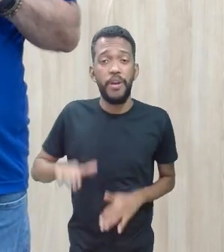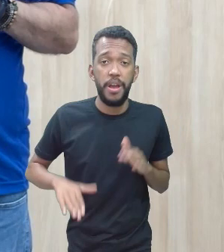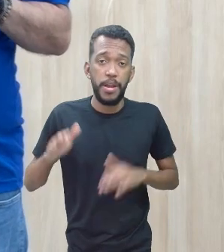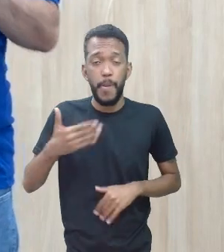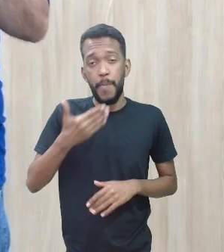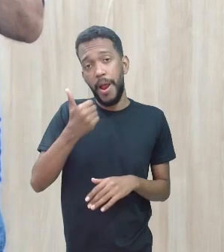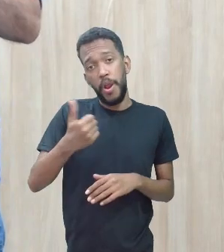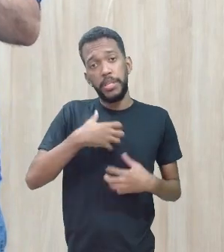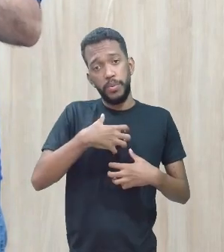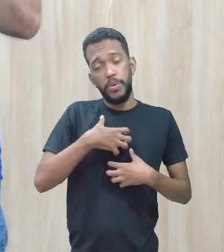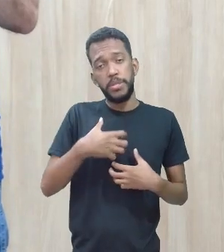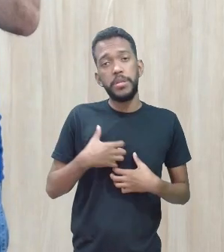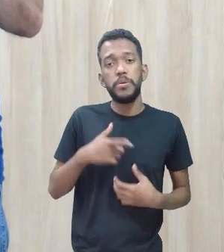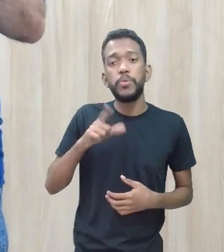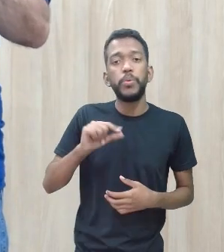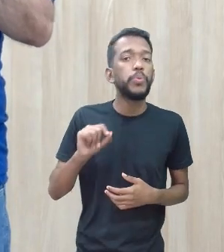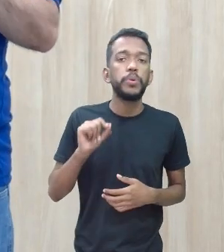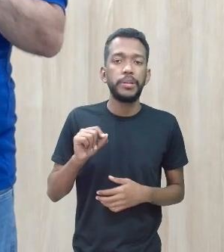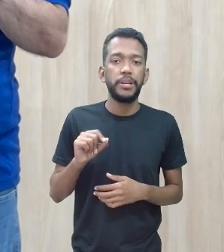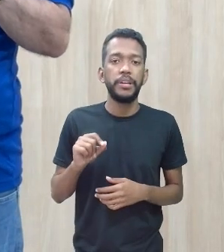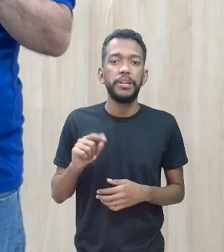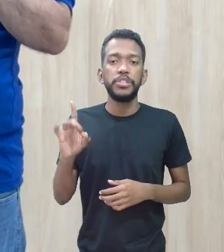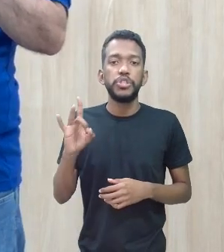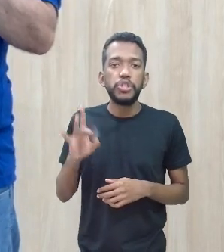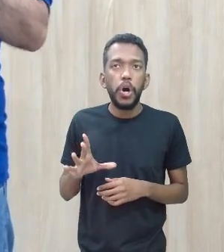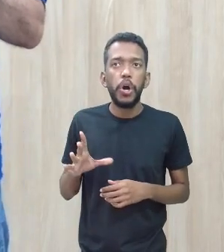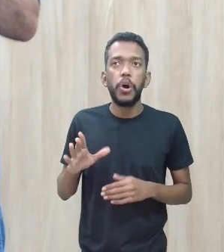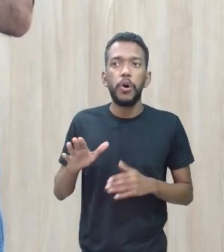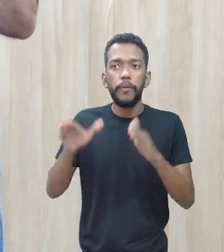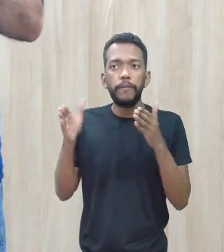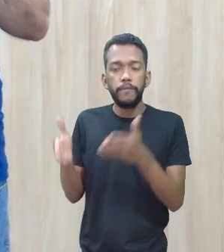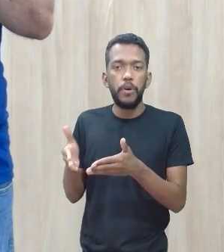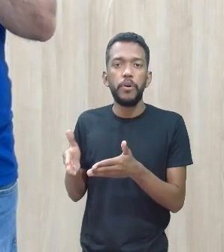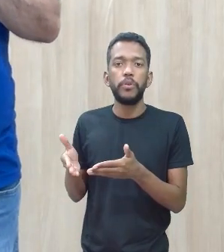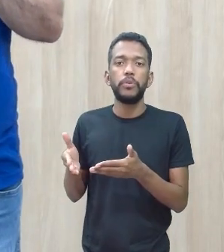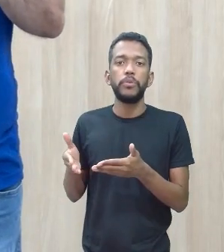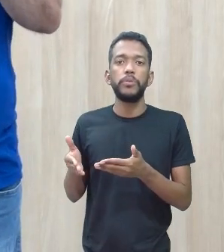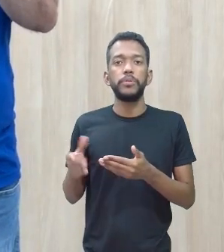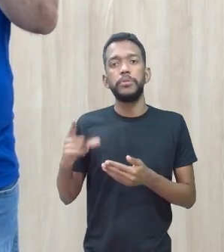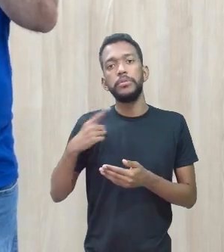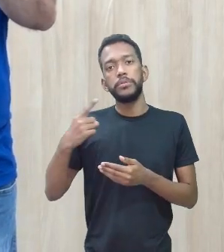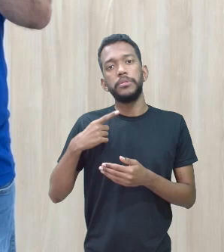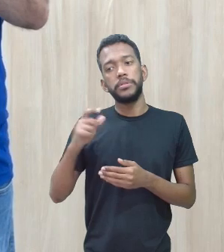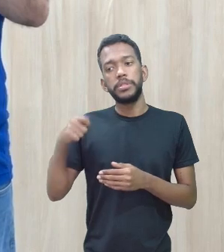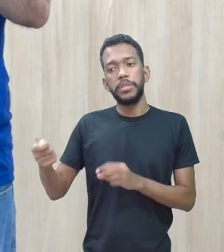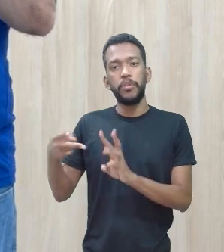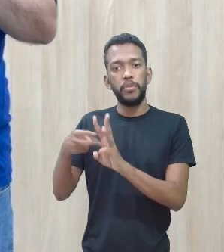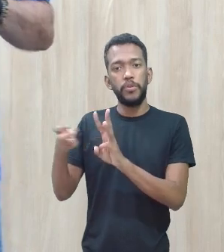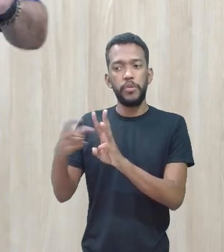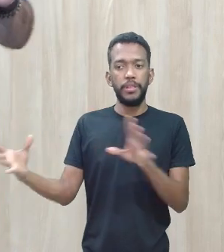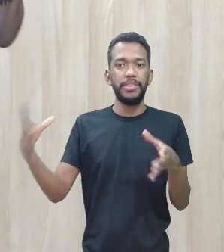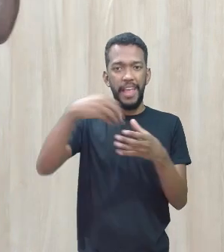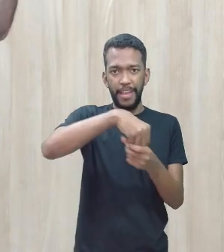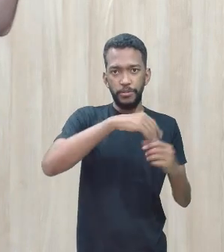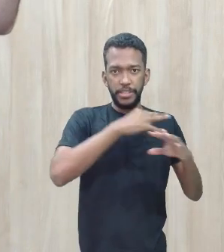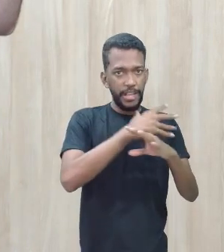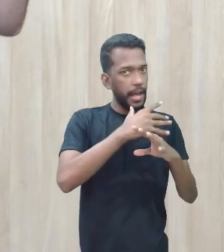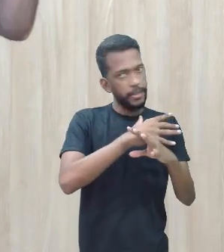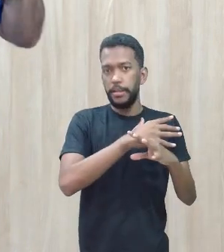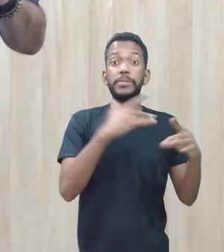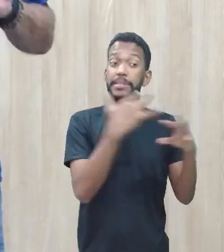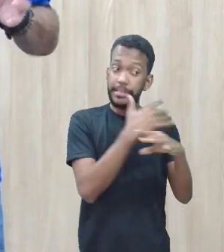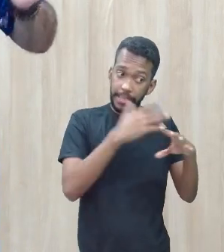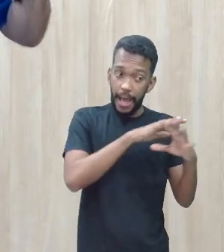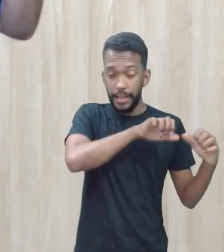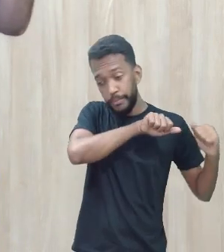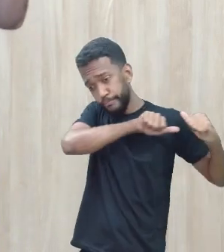nessa situação seria se referir não somente, né, não como indígenas em contexto de cidade, mas é a cidade,